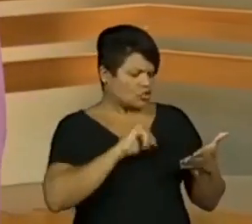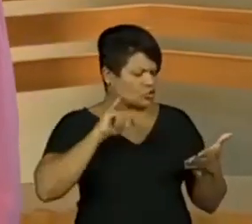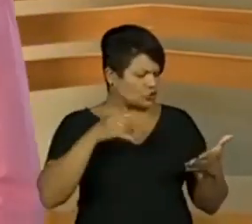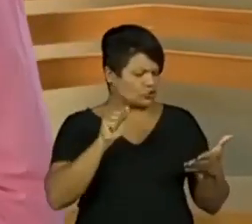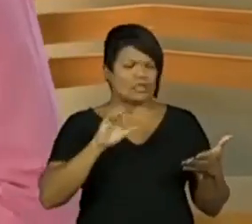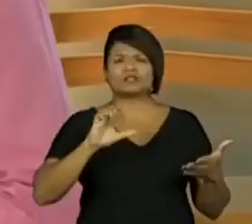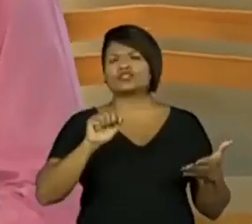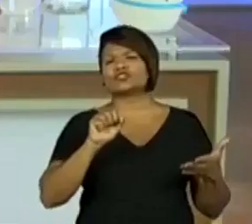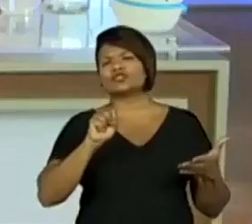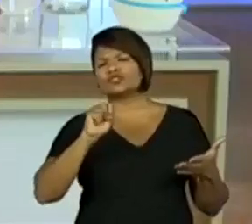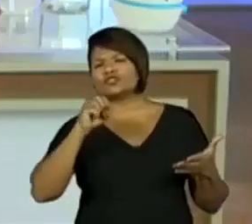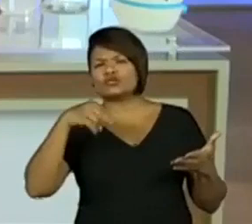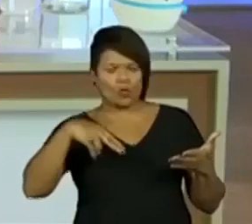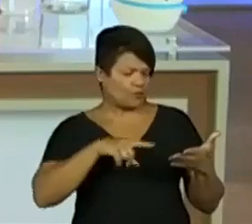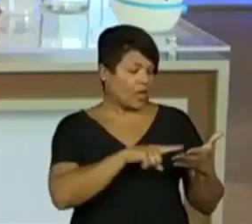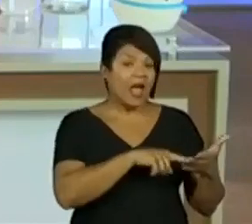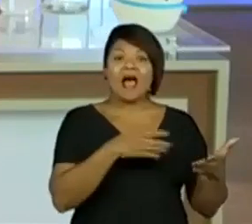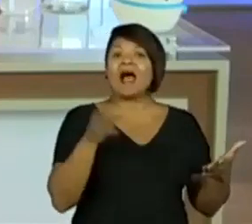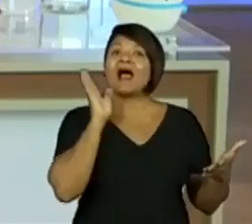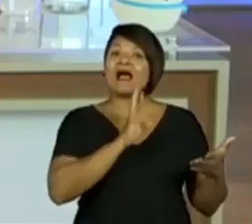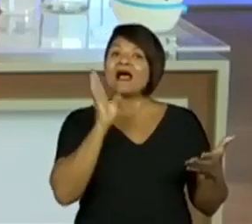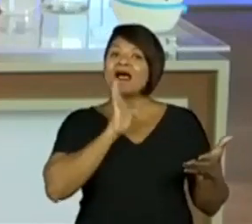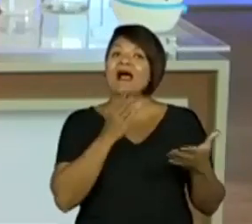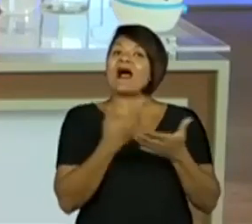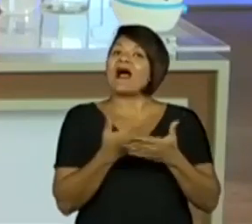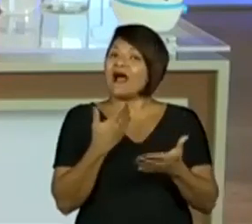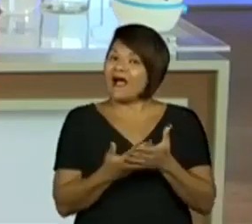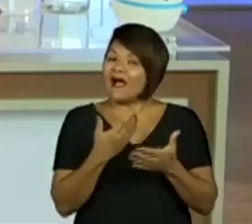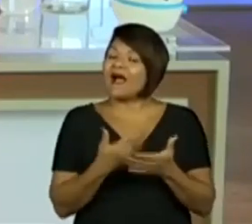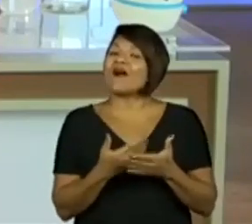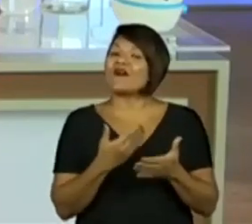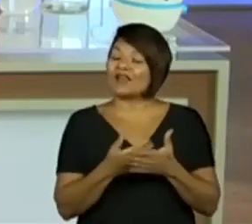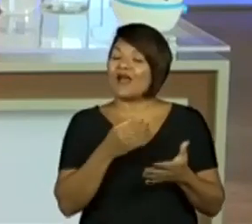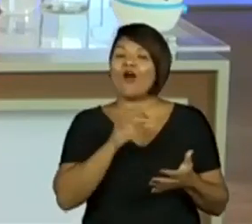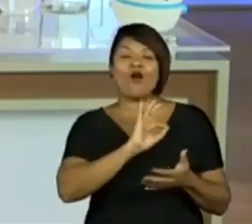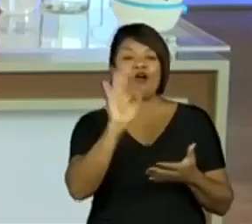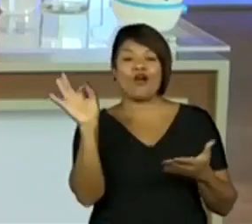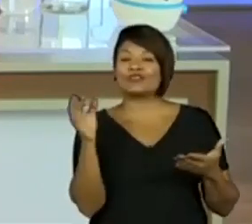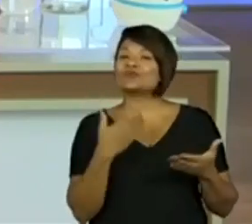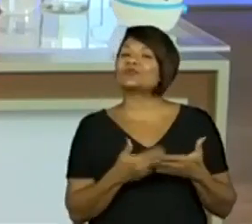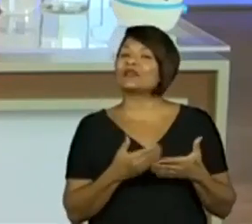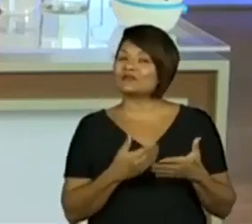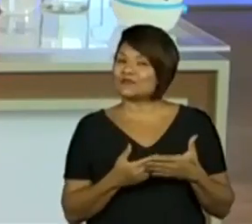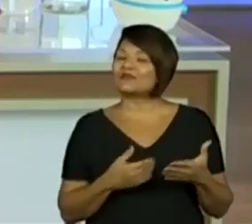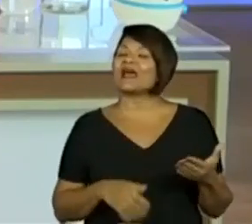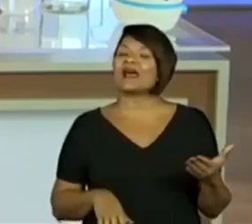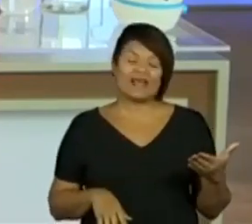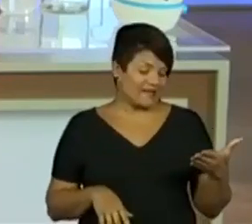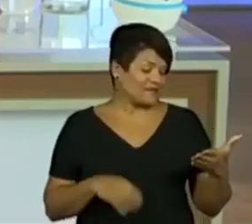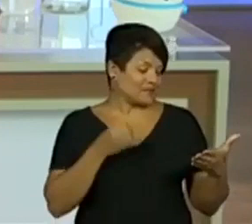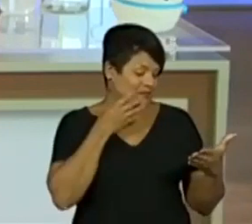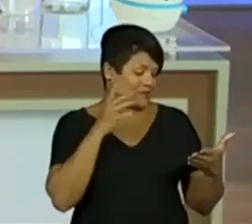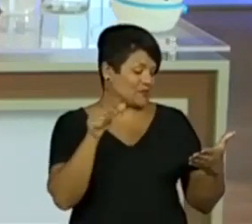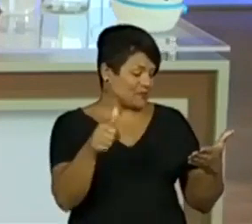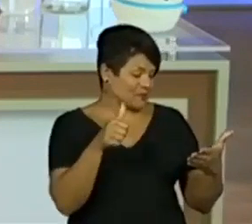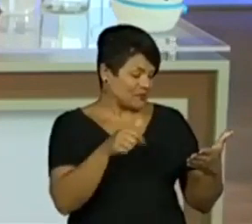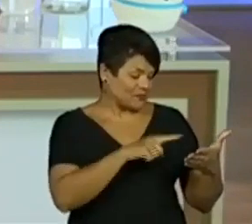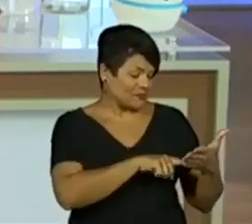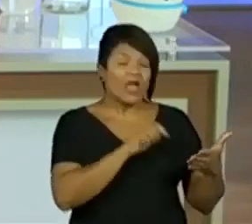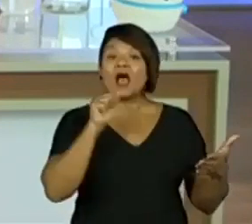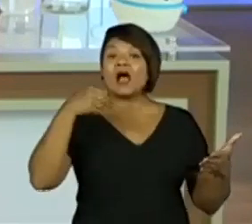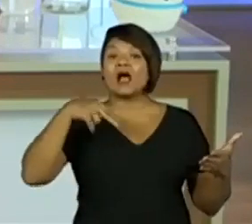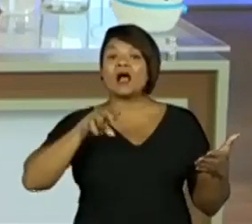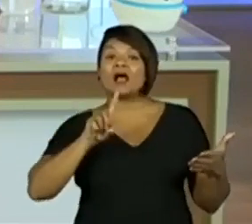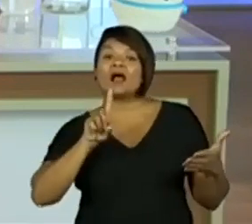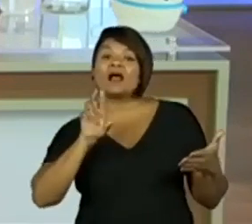Jackson está dizendo, que aula legal, muito bom para estudar. Muito obrigado, Jackson. O